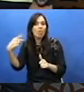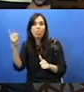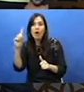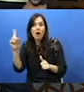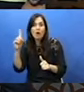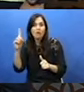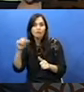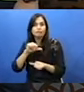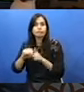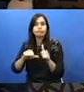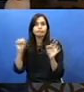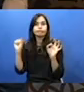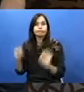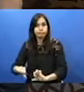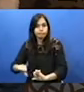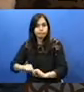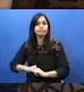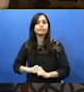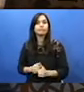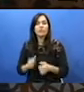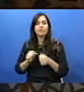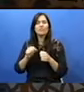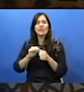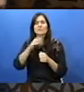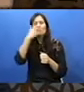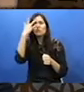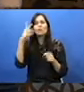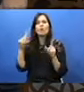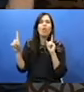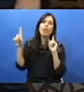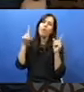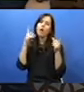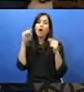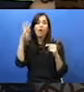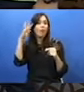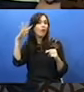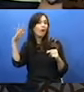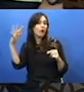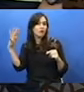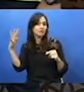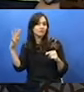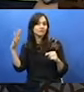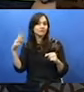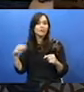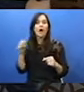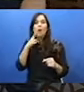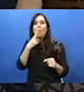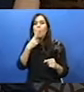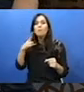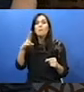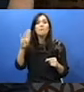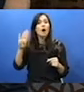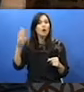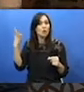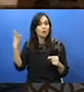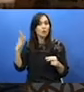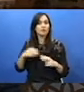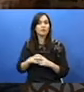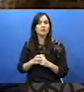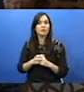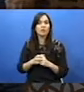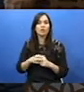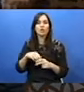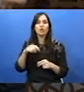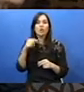percepção e o pensamento e produzem alucinações e delírios. As principais são a maconha, o êxtase, o chá de cogumelo e